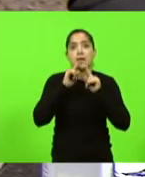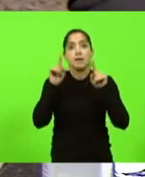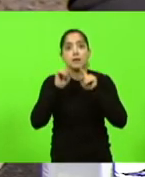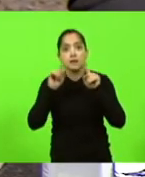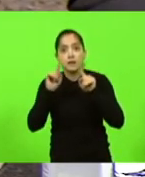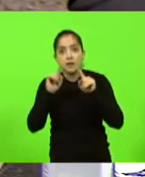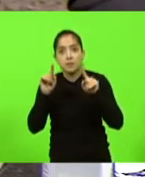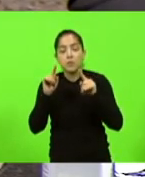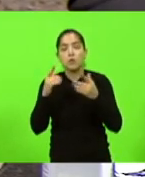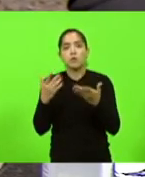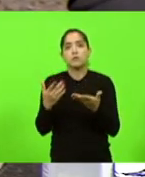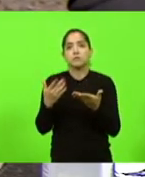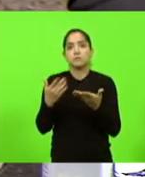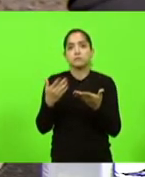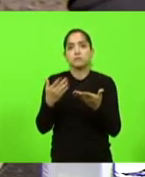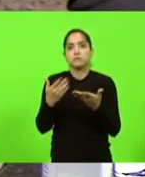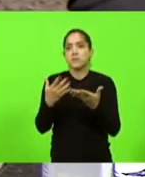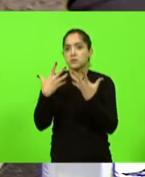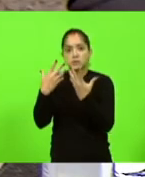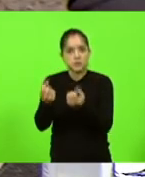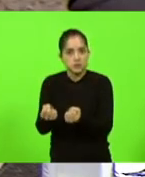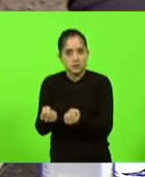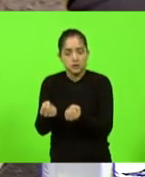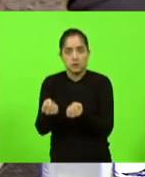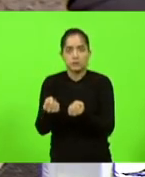diligência e não passou, de um negócio que é sério.